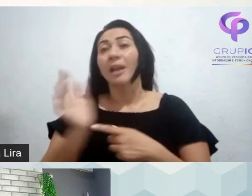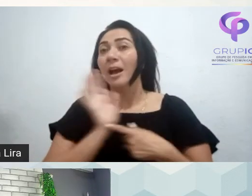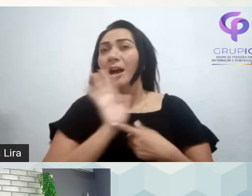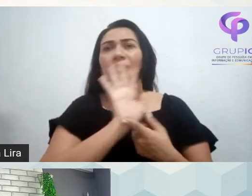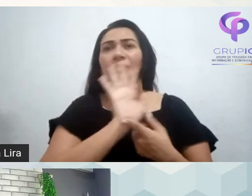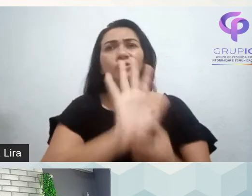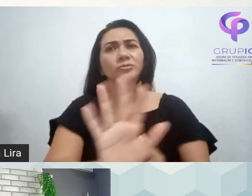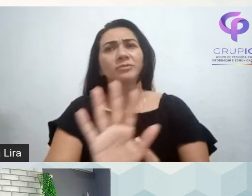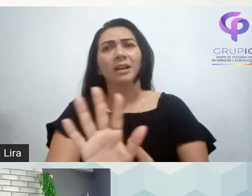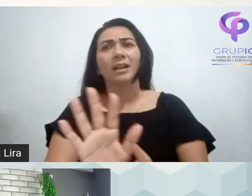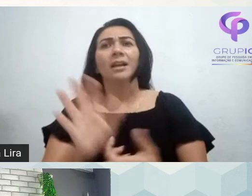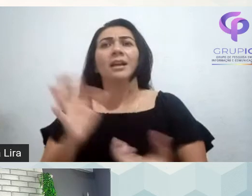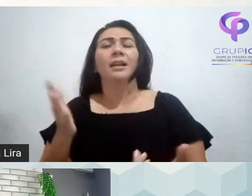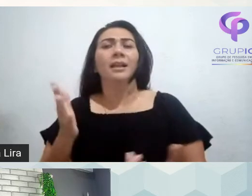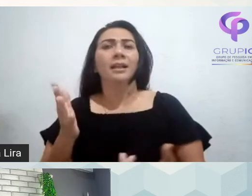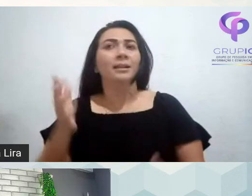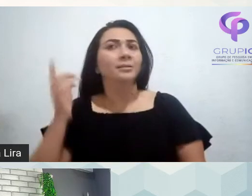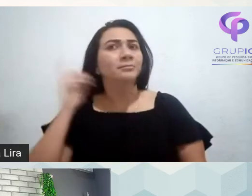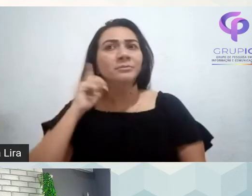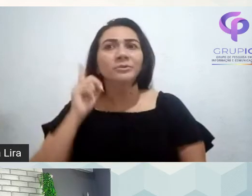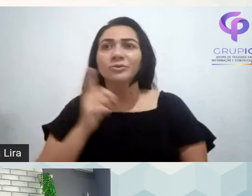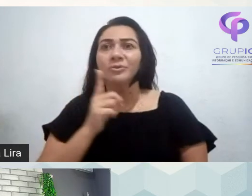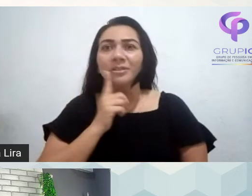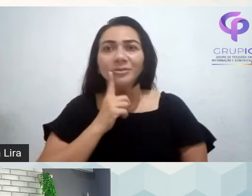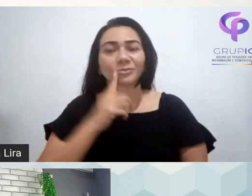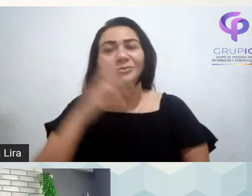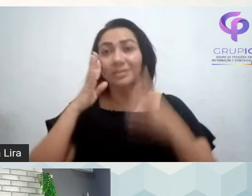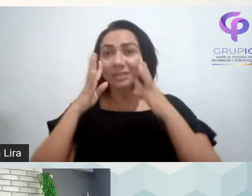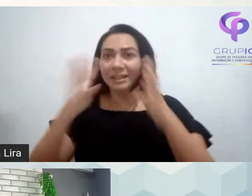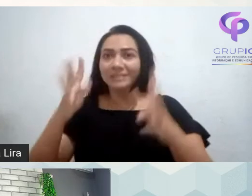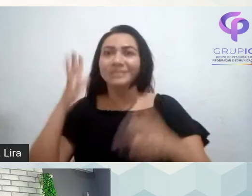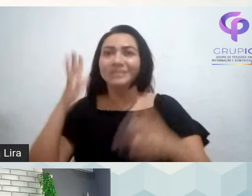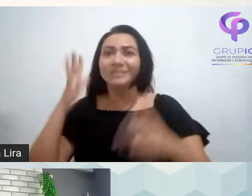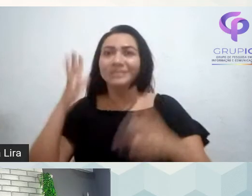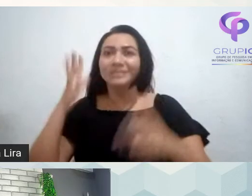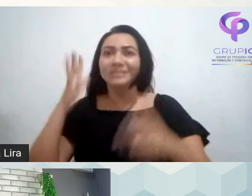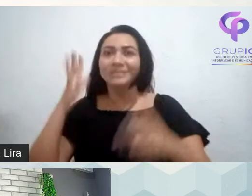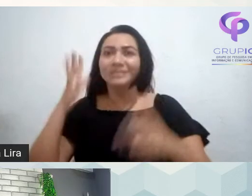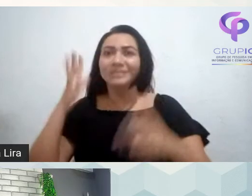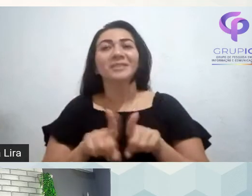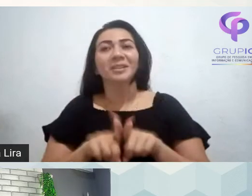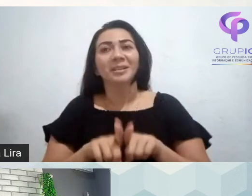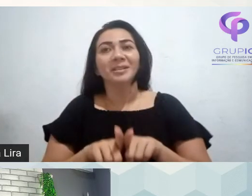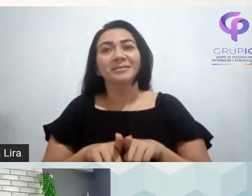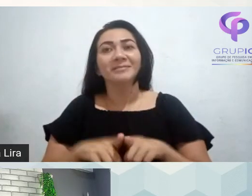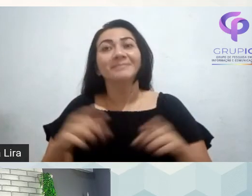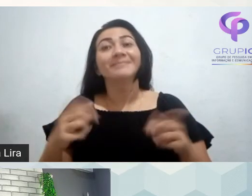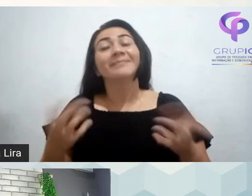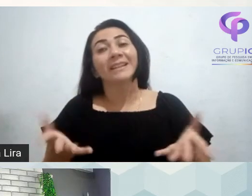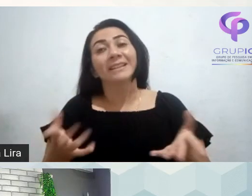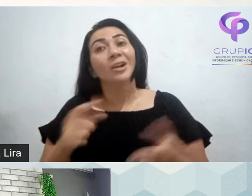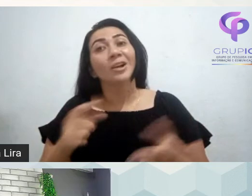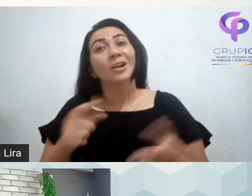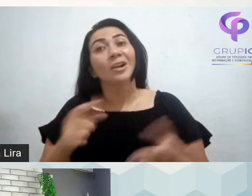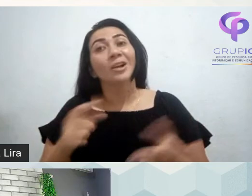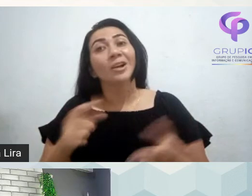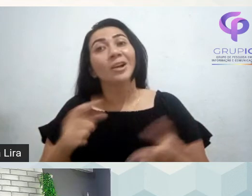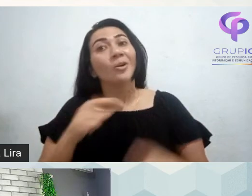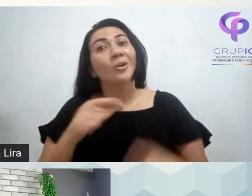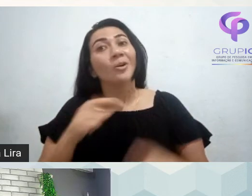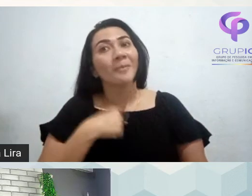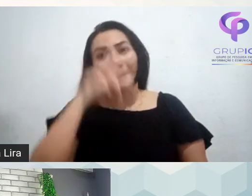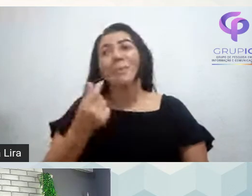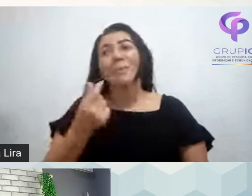né? Então, a gente tira do bolso. E como a gente não tem muito recurso financeiro, vamos já captar algum